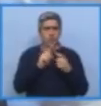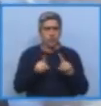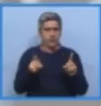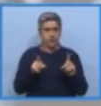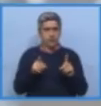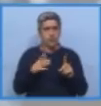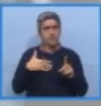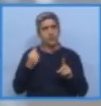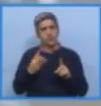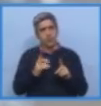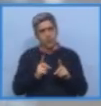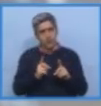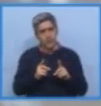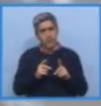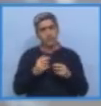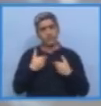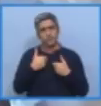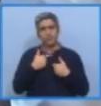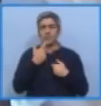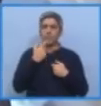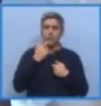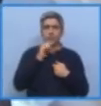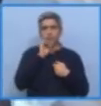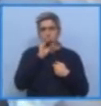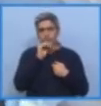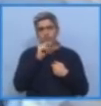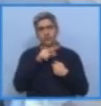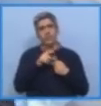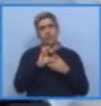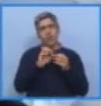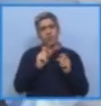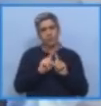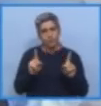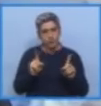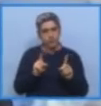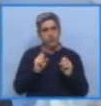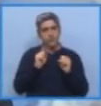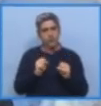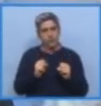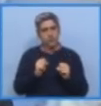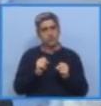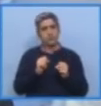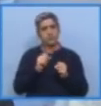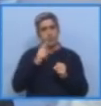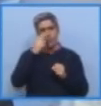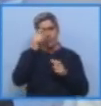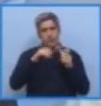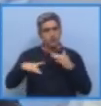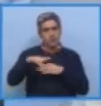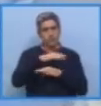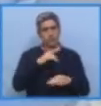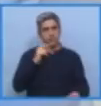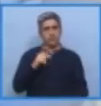E a misericórdia ajudou-nos a perceber exatamente esta força, esta essência da humanidade do